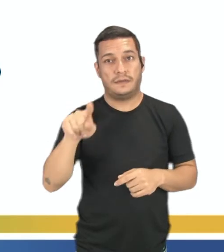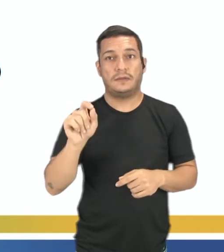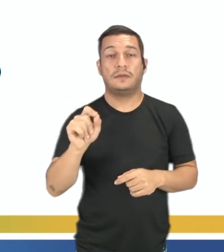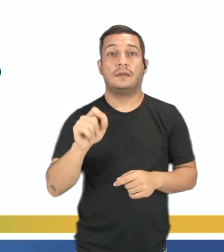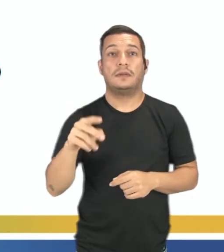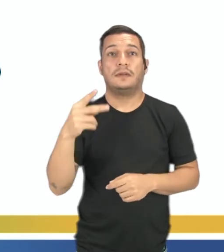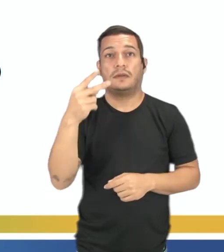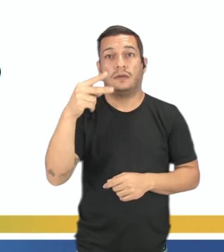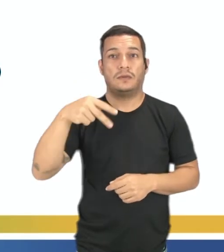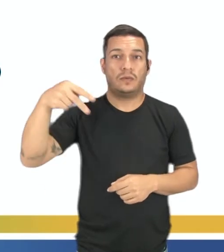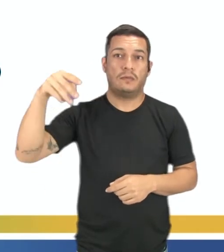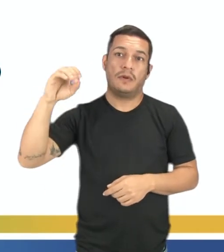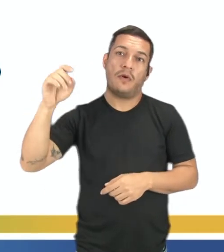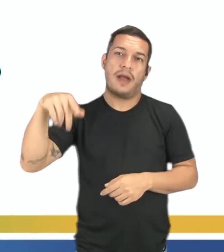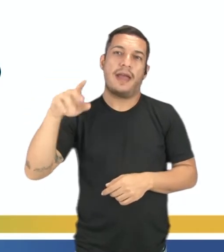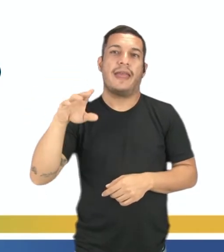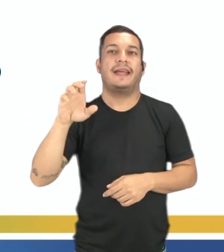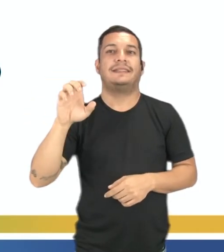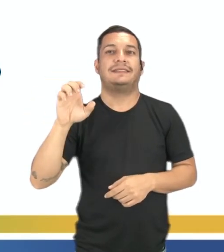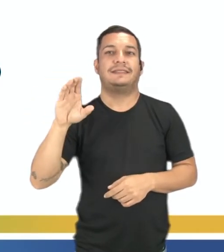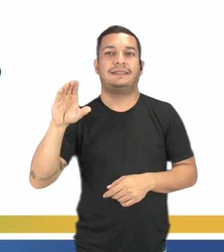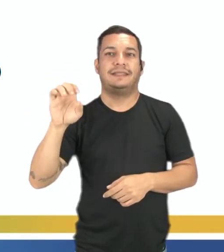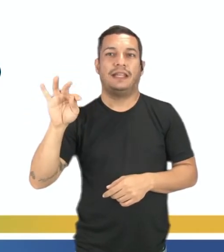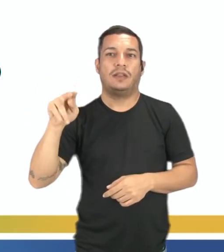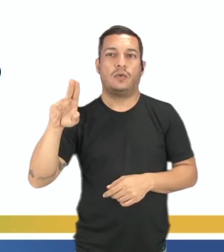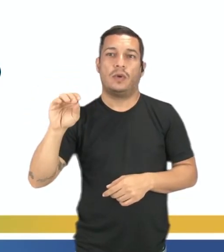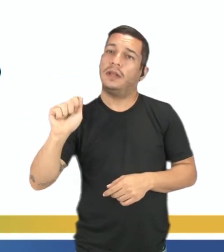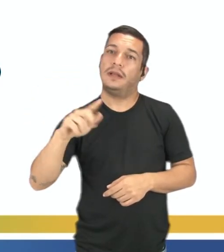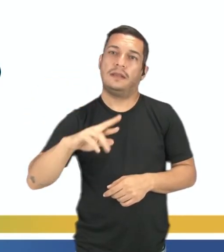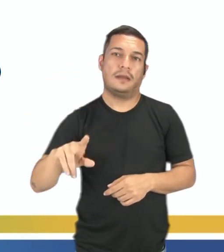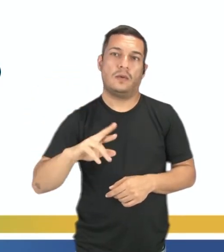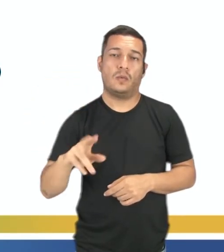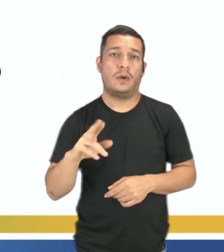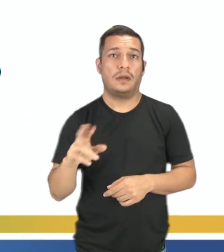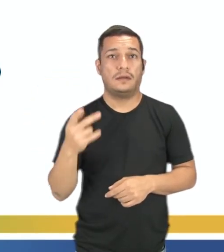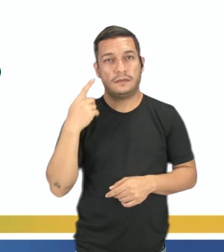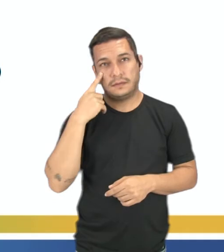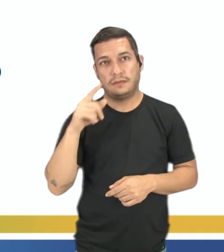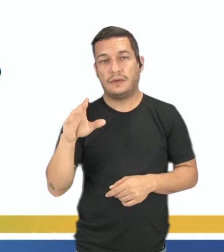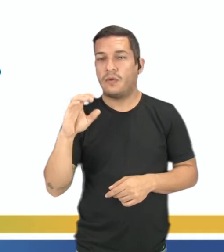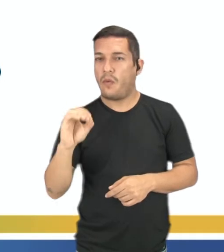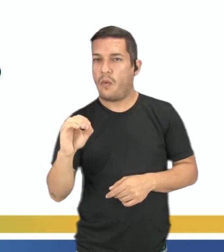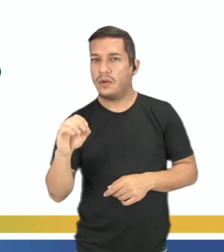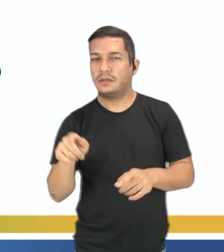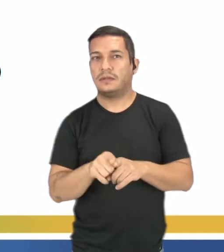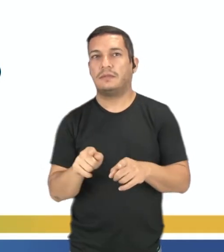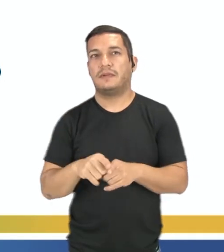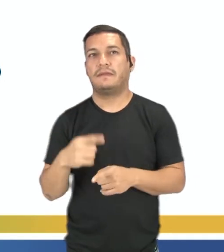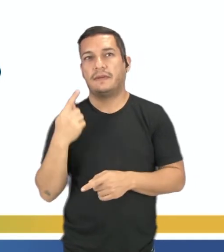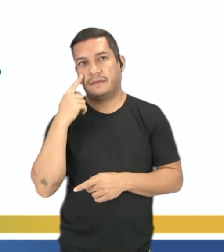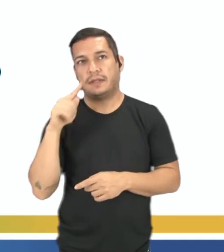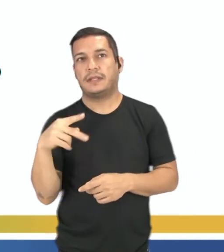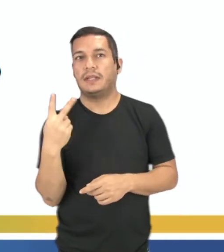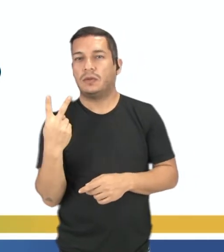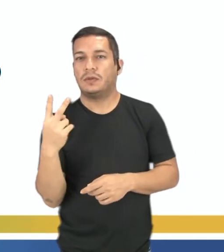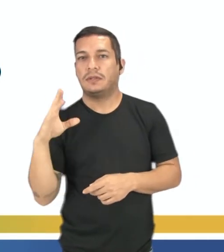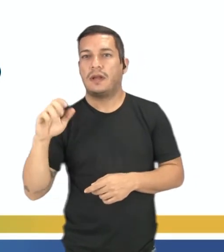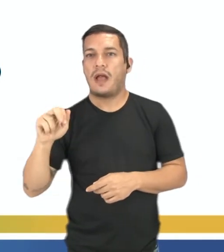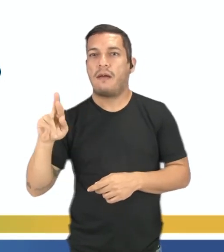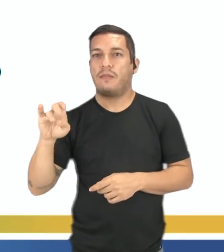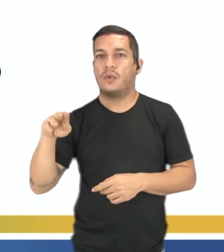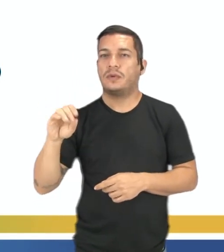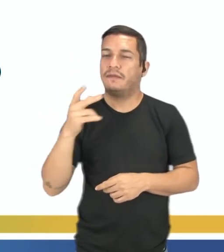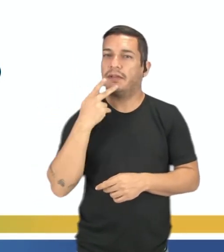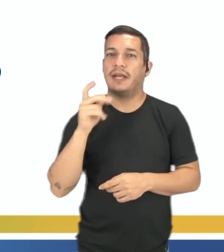bater o olho nessa dupla ó vai falar é uma cetona não é não você vai bater o olho nesse ó aqui vai ver que tem dois